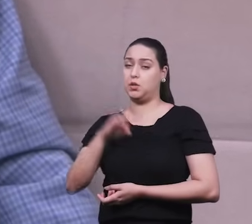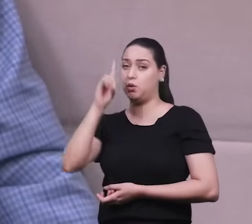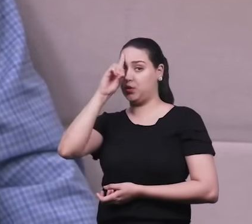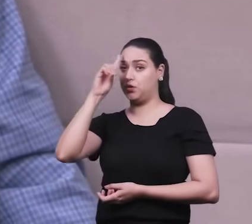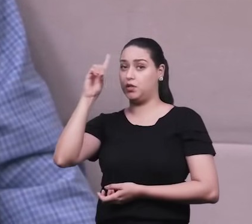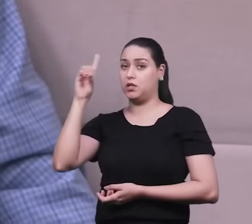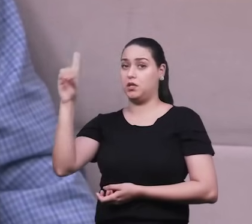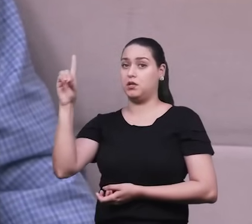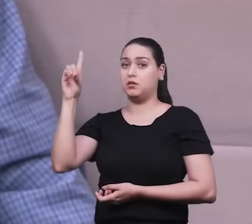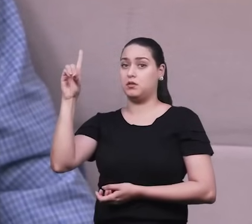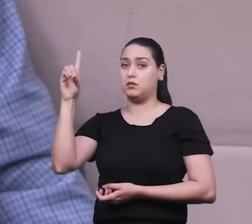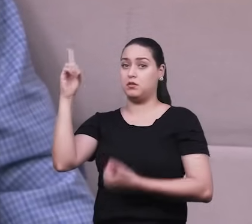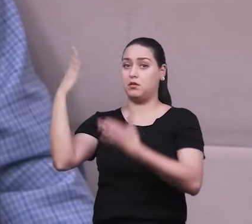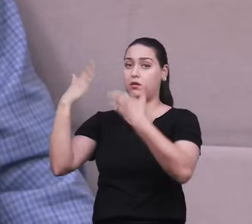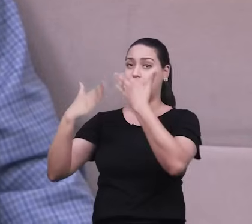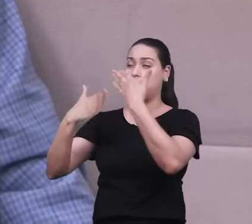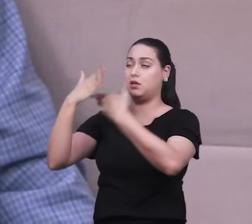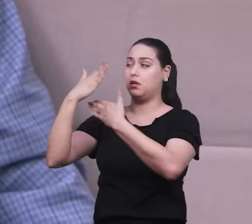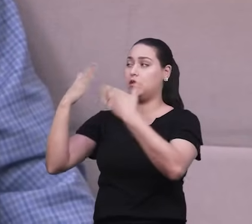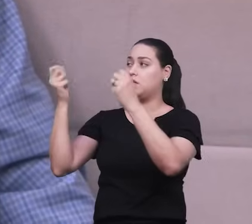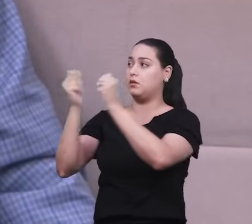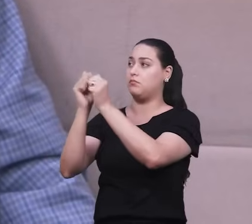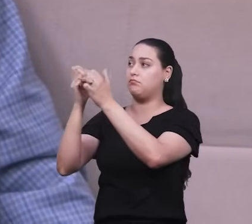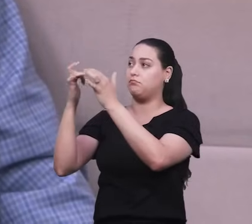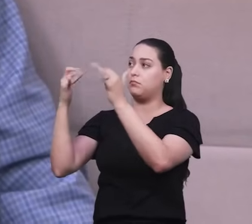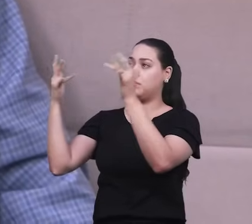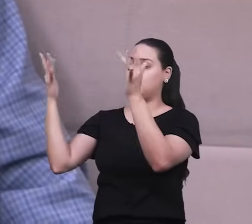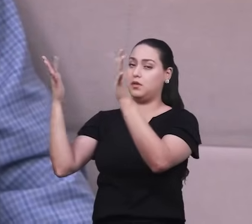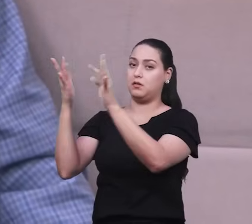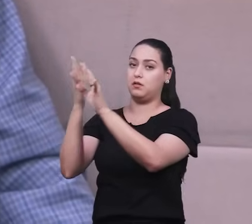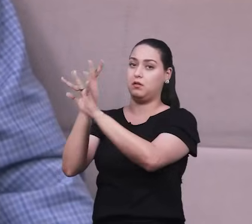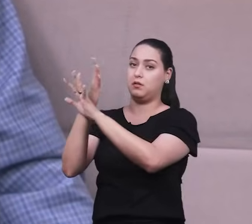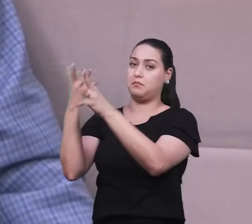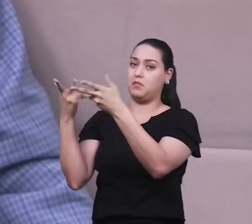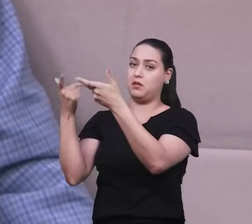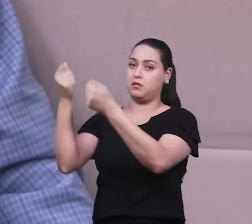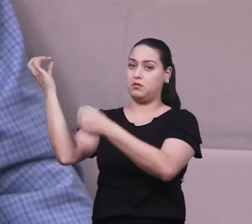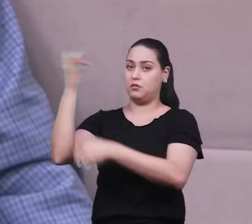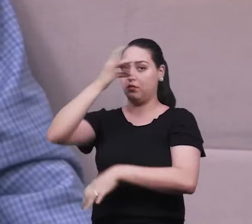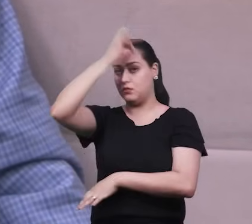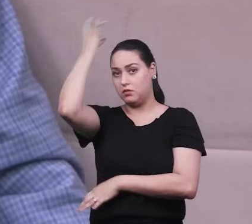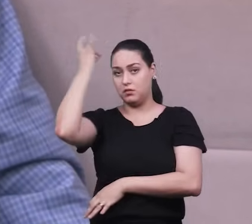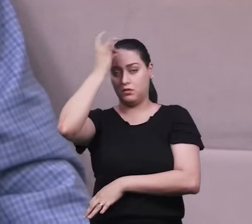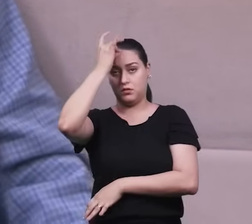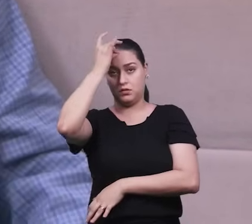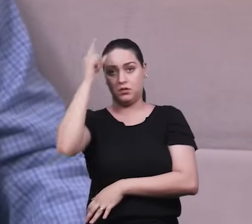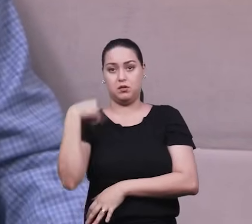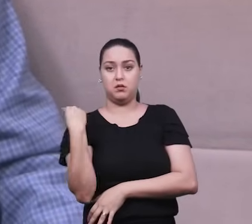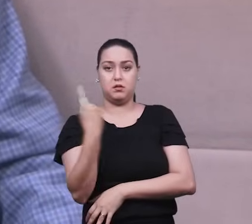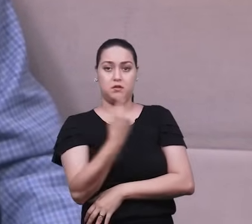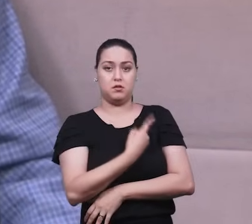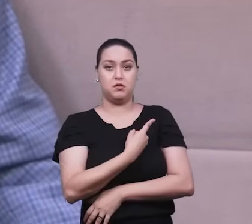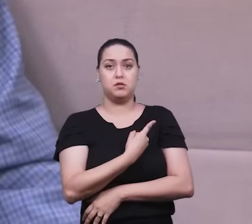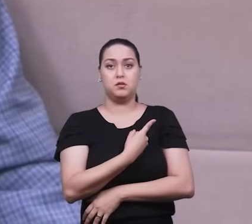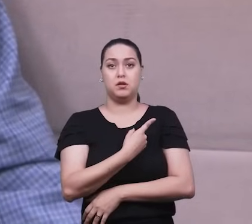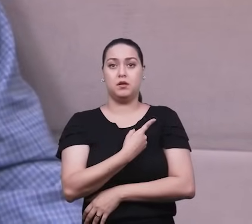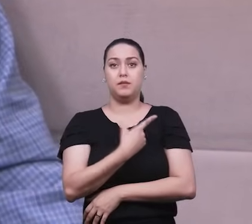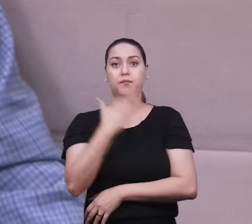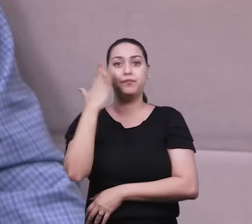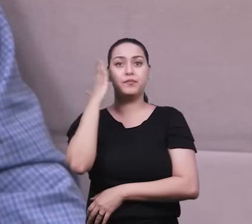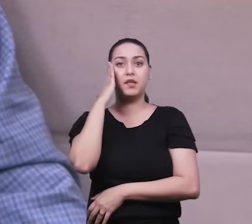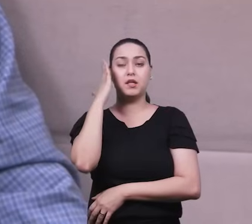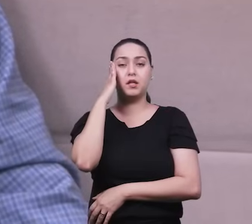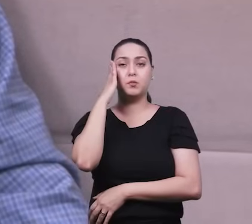à misericórdia de Deus e à presença gloriosa do Espírito Santo. A nós cabe,